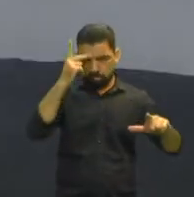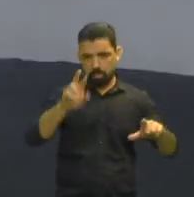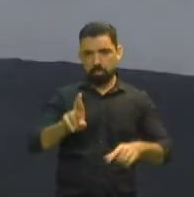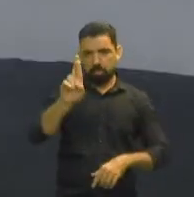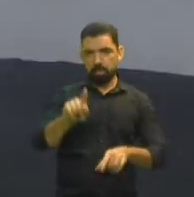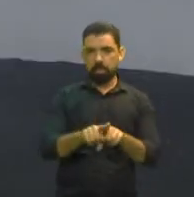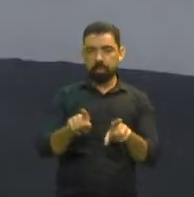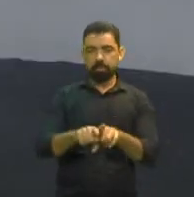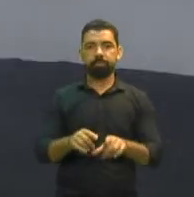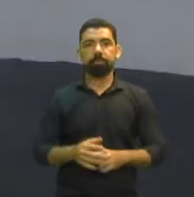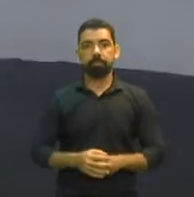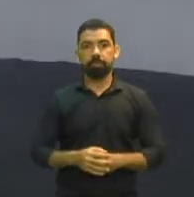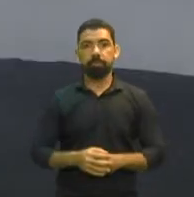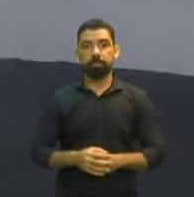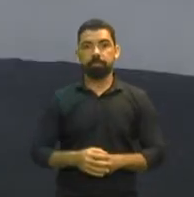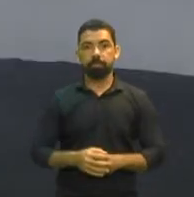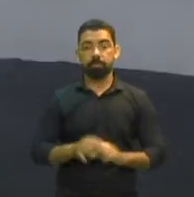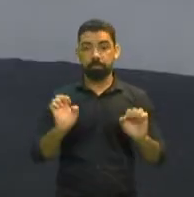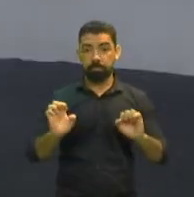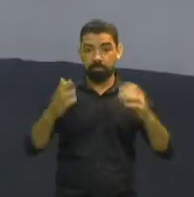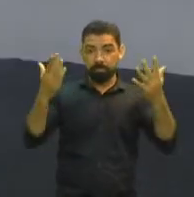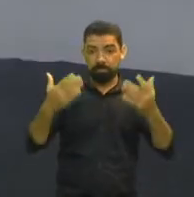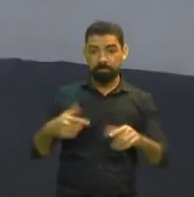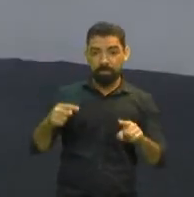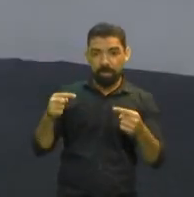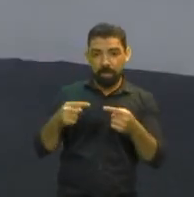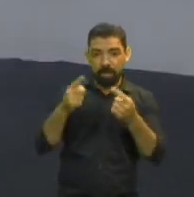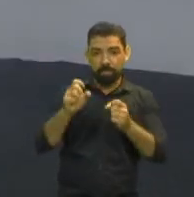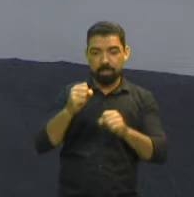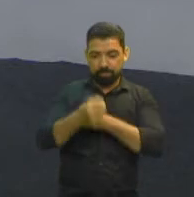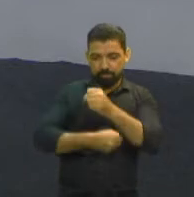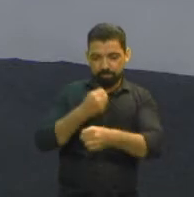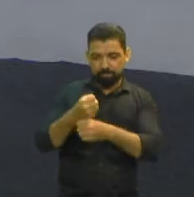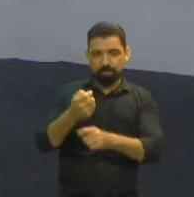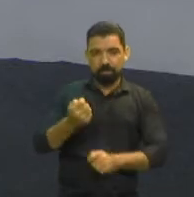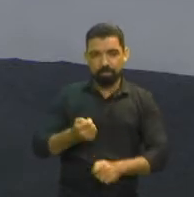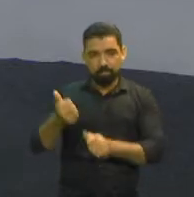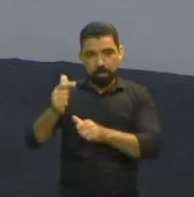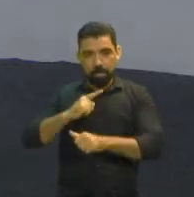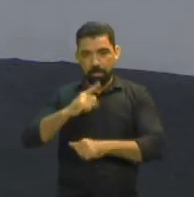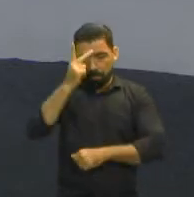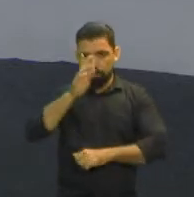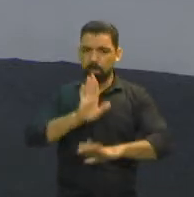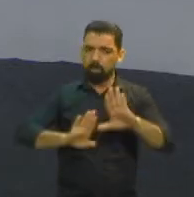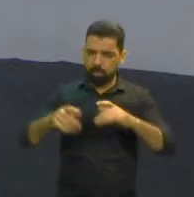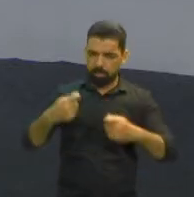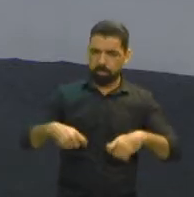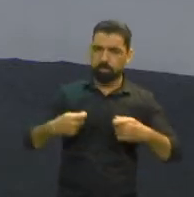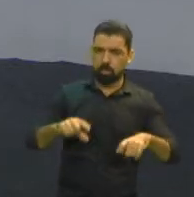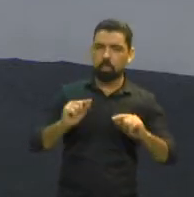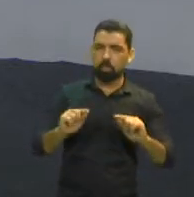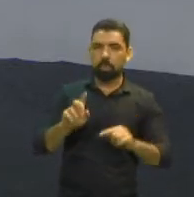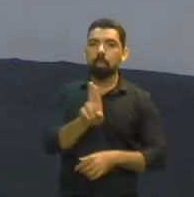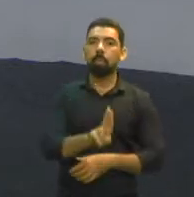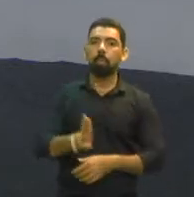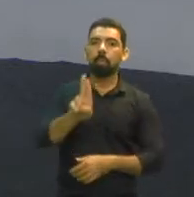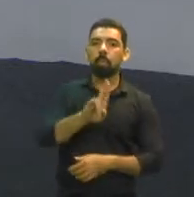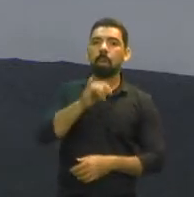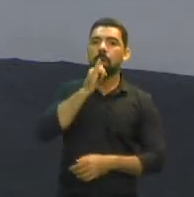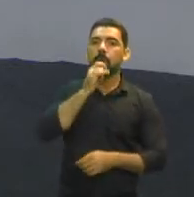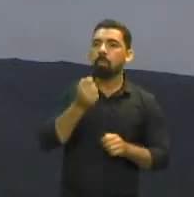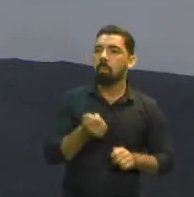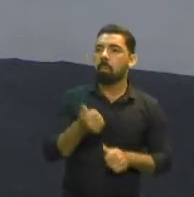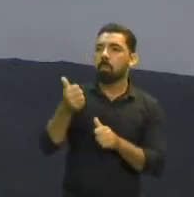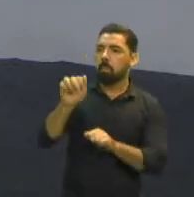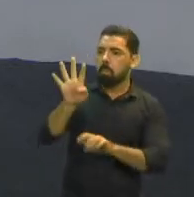Com a proximidade das festas de fim de ano, as pessoas devem redobrar os cuidados na hora de fazer uso de fogos de artifício. E